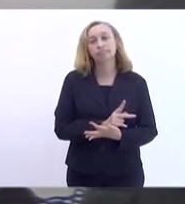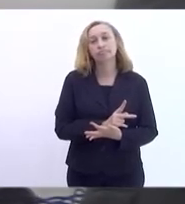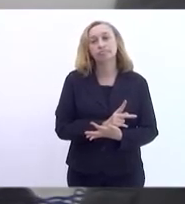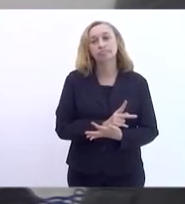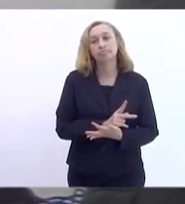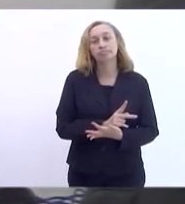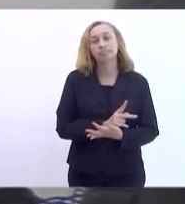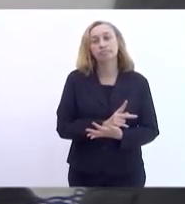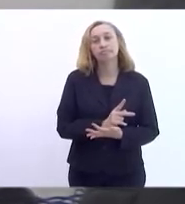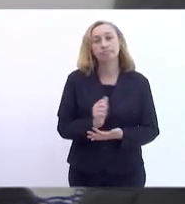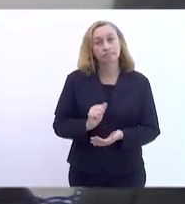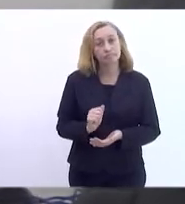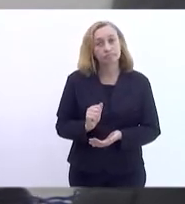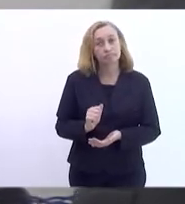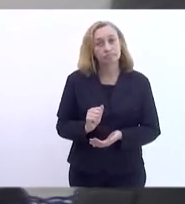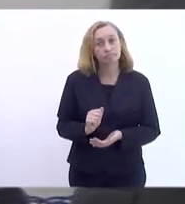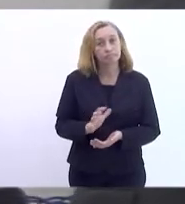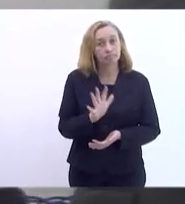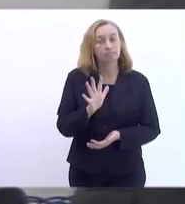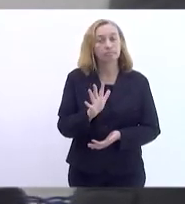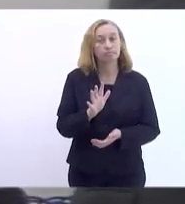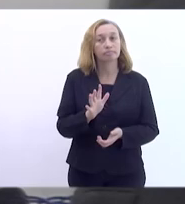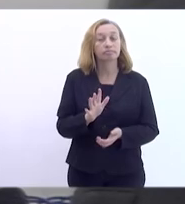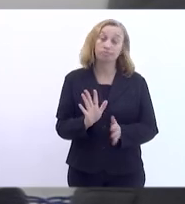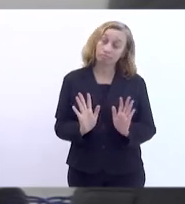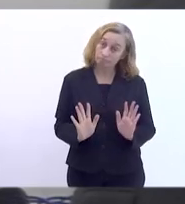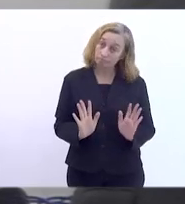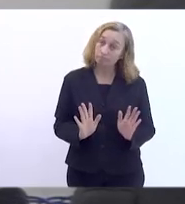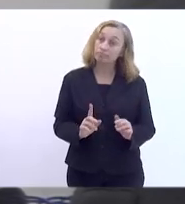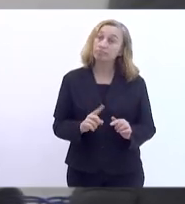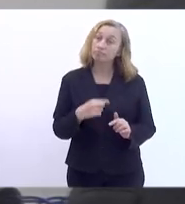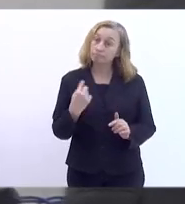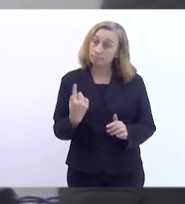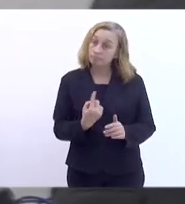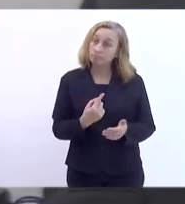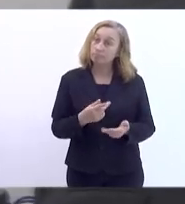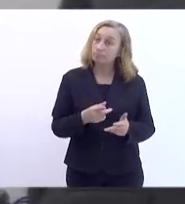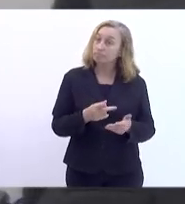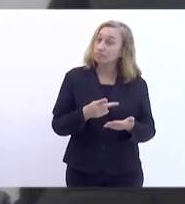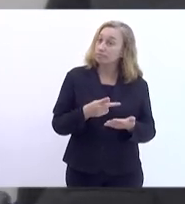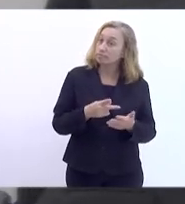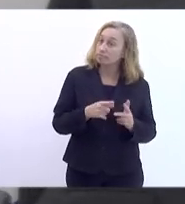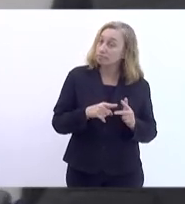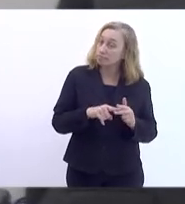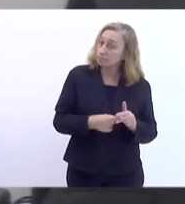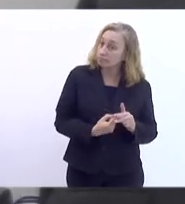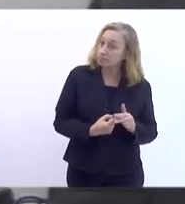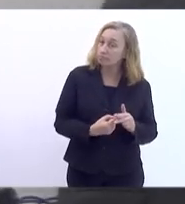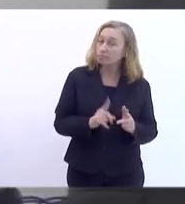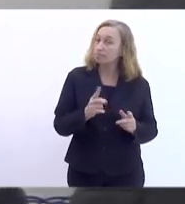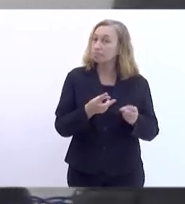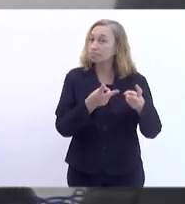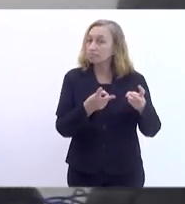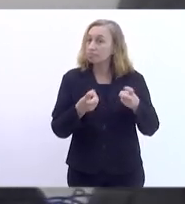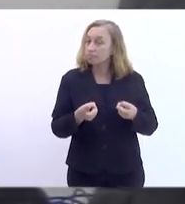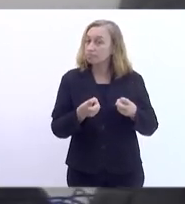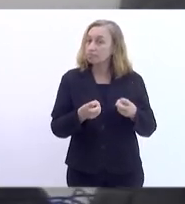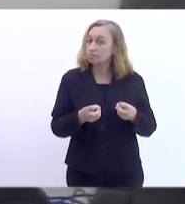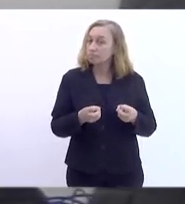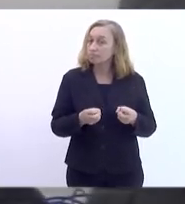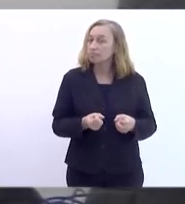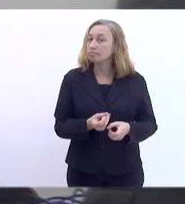gente isso mas é realmente essa vantagem quando nós acertamos nós não percebemos as inúmeras